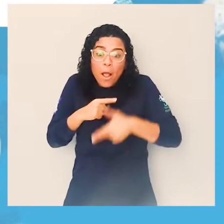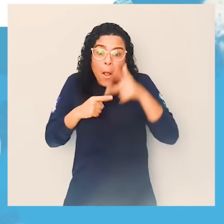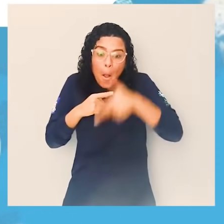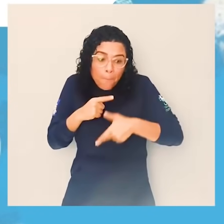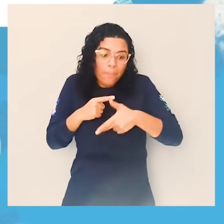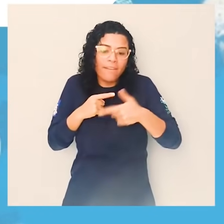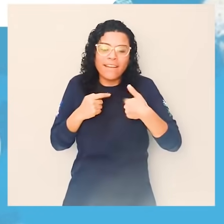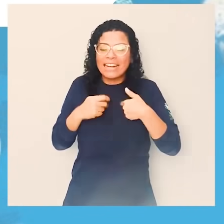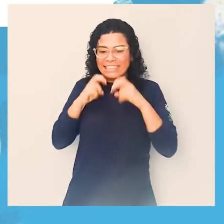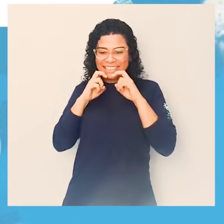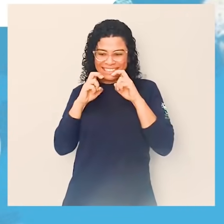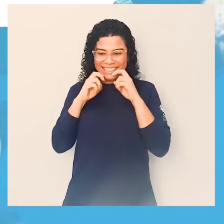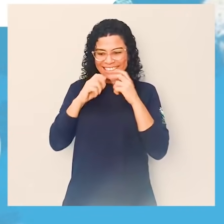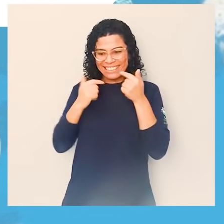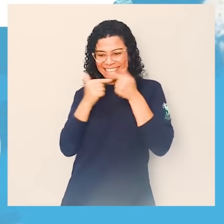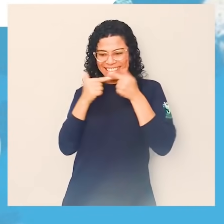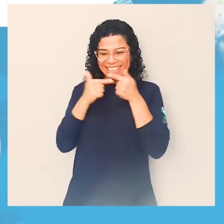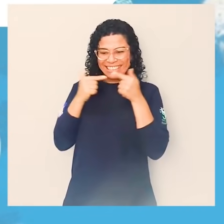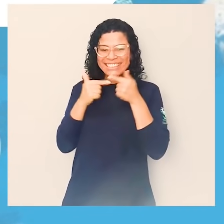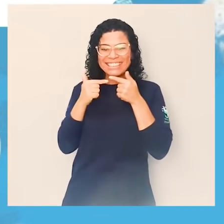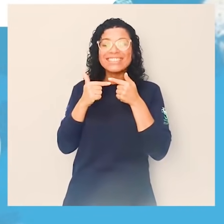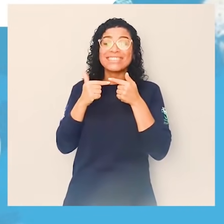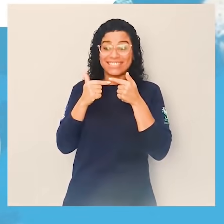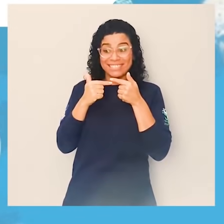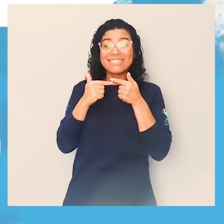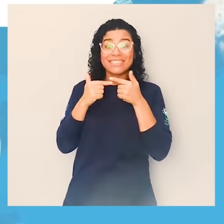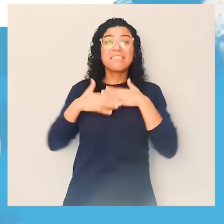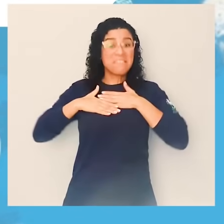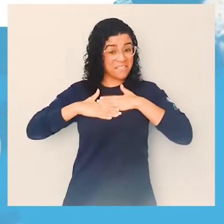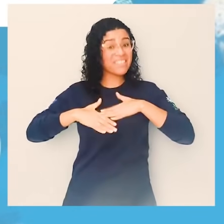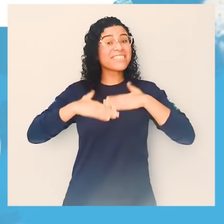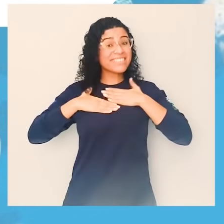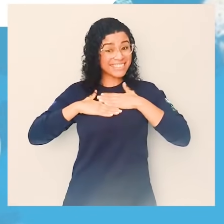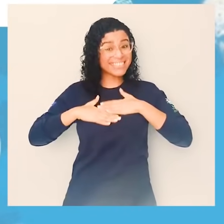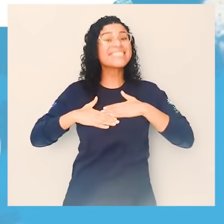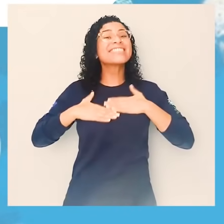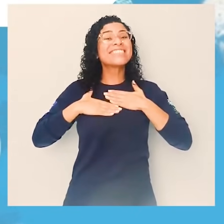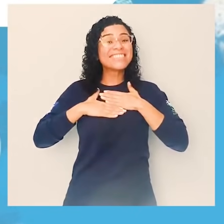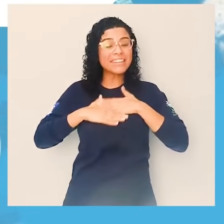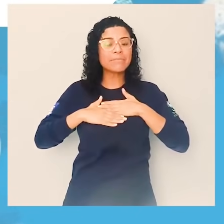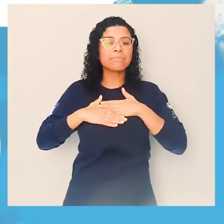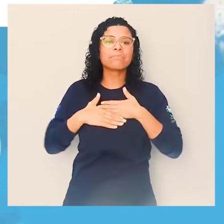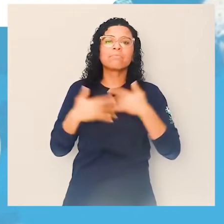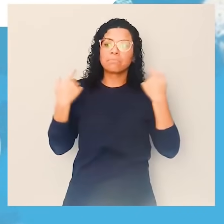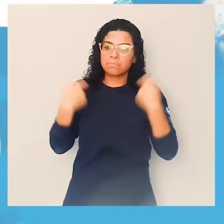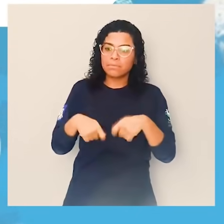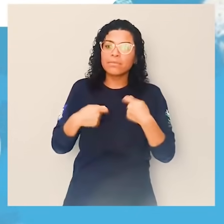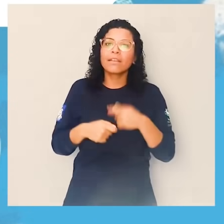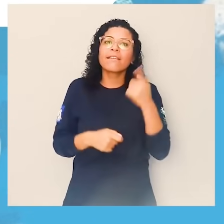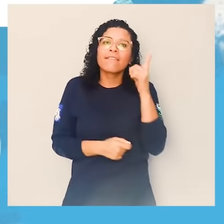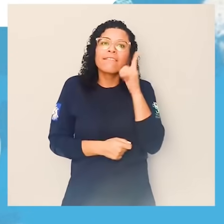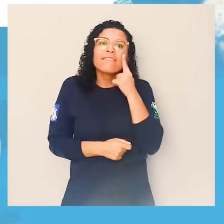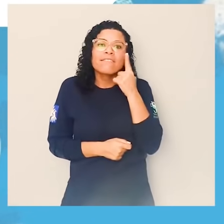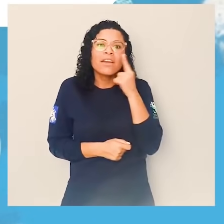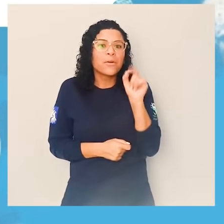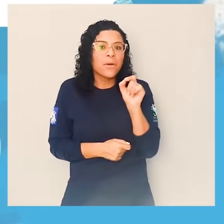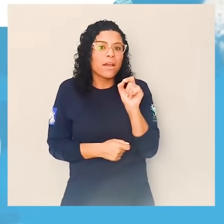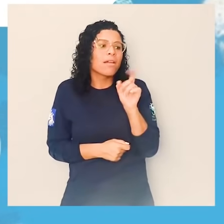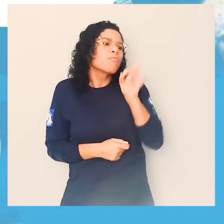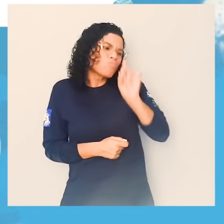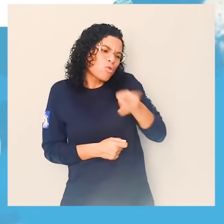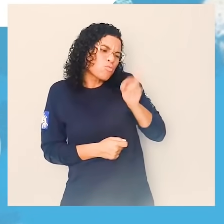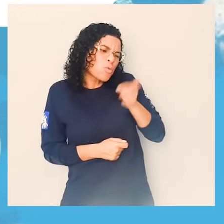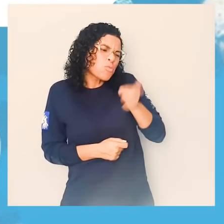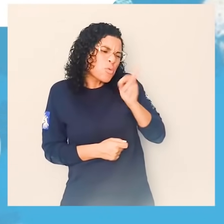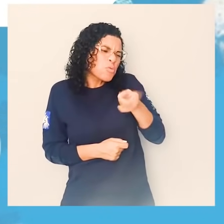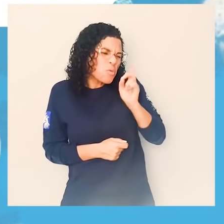nem ligava. Ficava dando umas risadinhas para agradar o velho. Vocês precisam ver o pito que o velho passou no